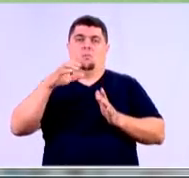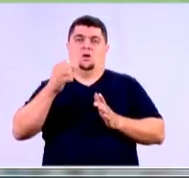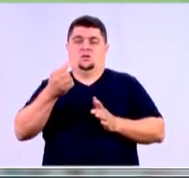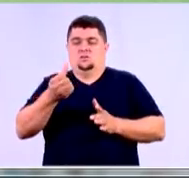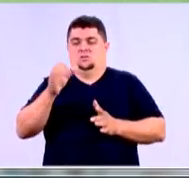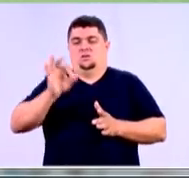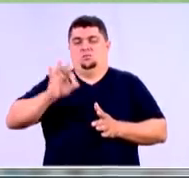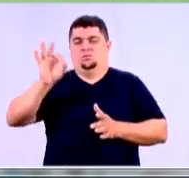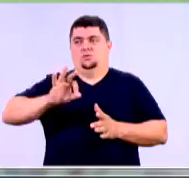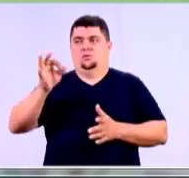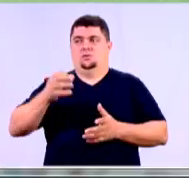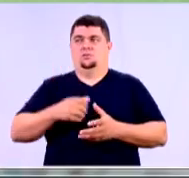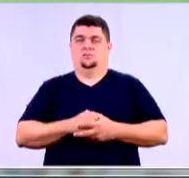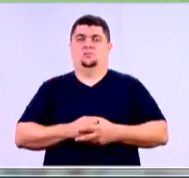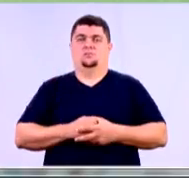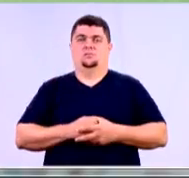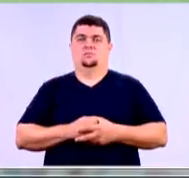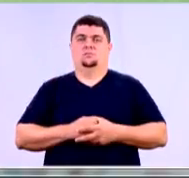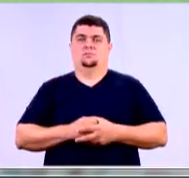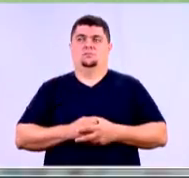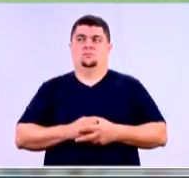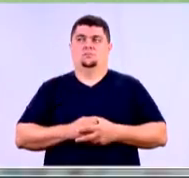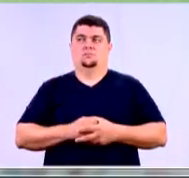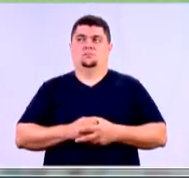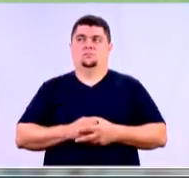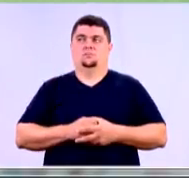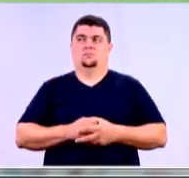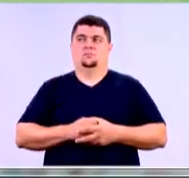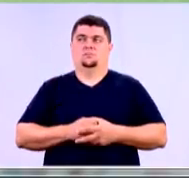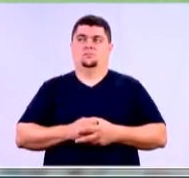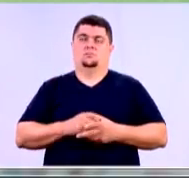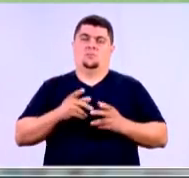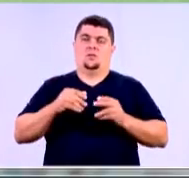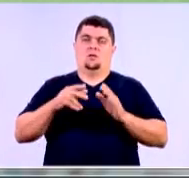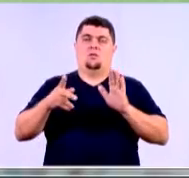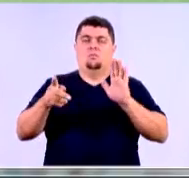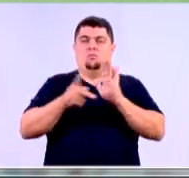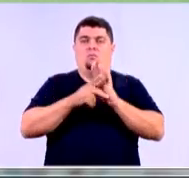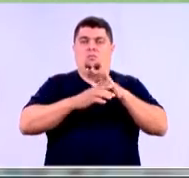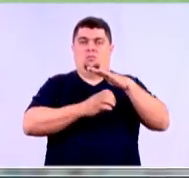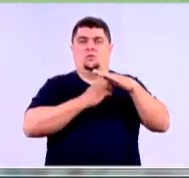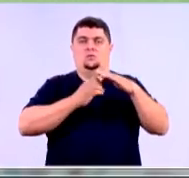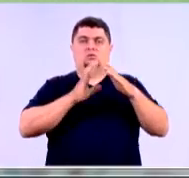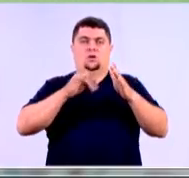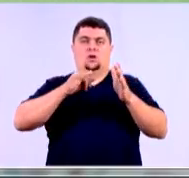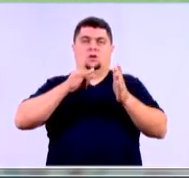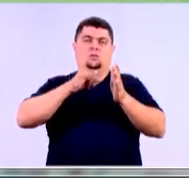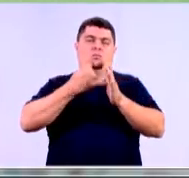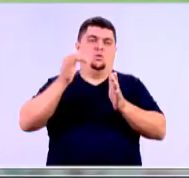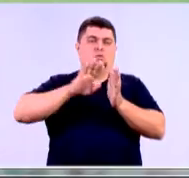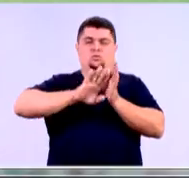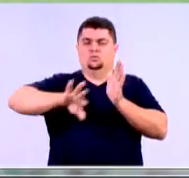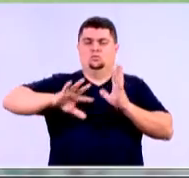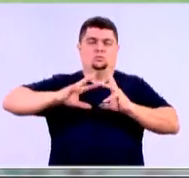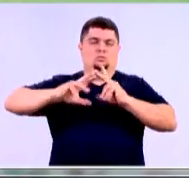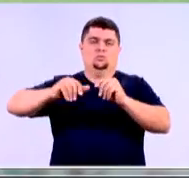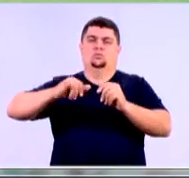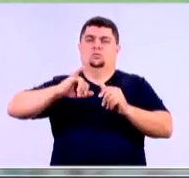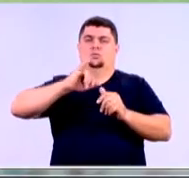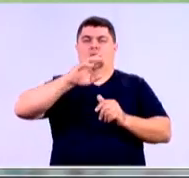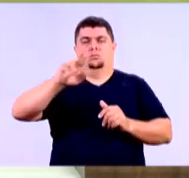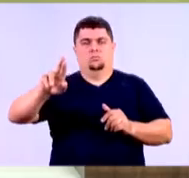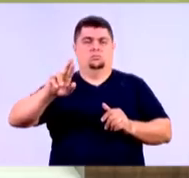né? Isso, 0,06 e representaria 6%. 6% de margem líquida, já descontado todos os impostos, já descontado o imposto de